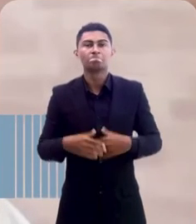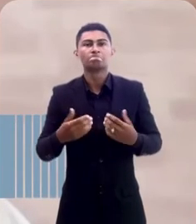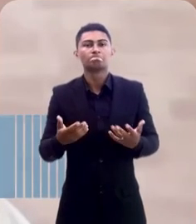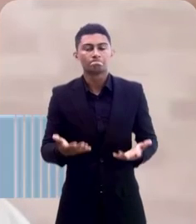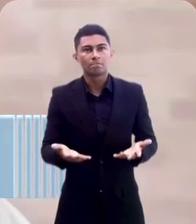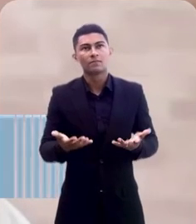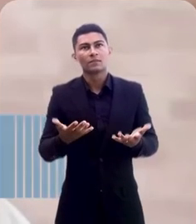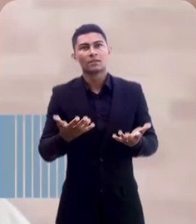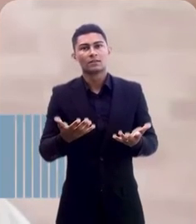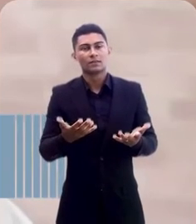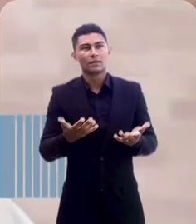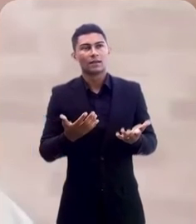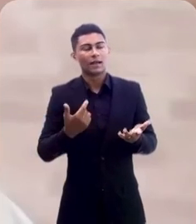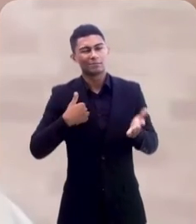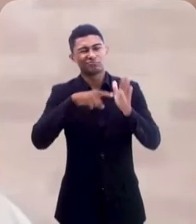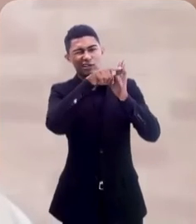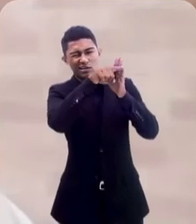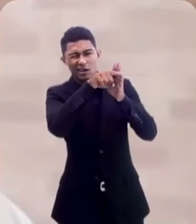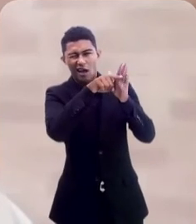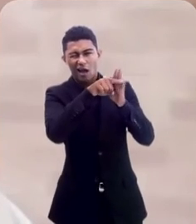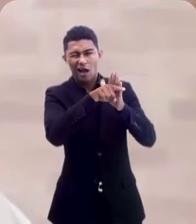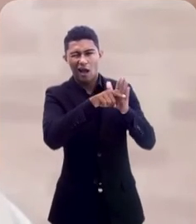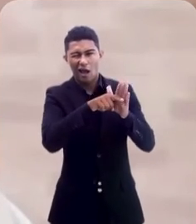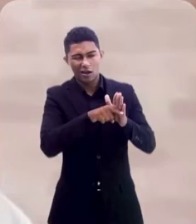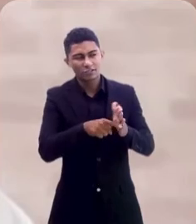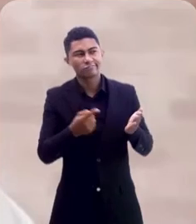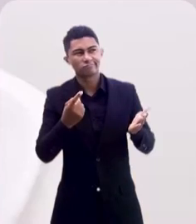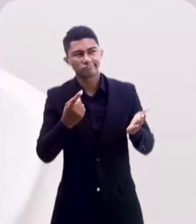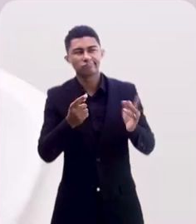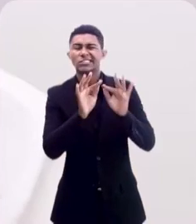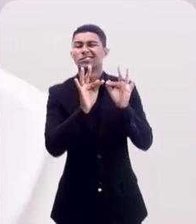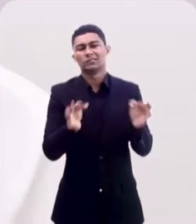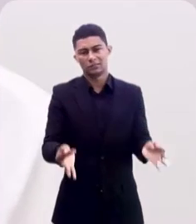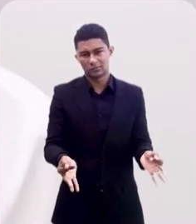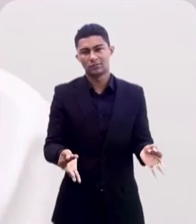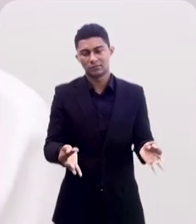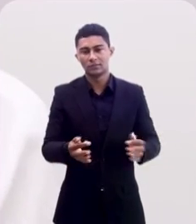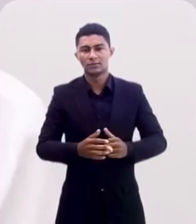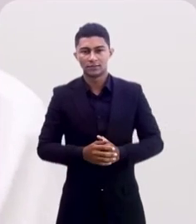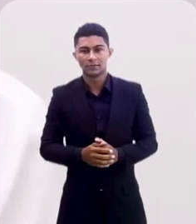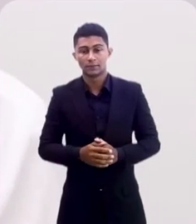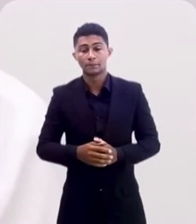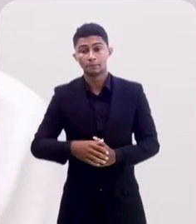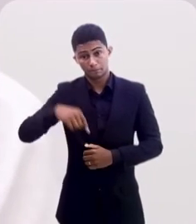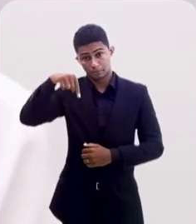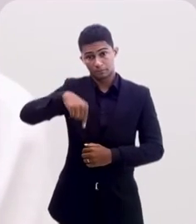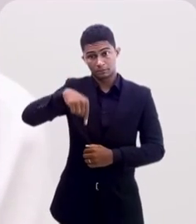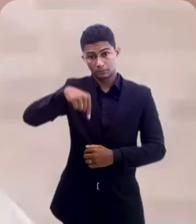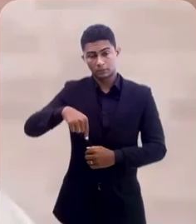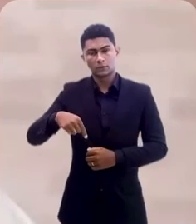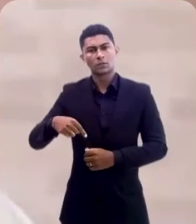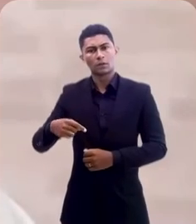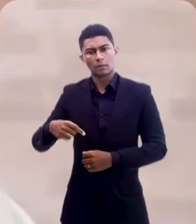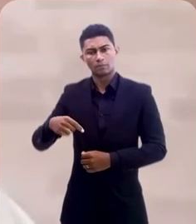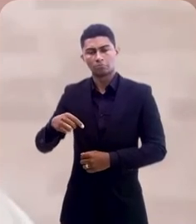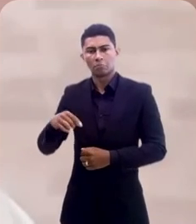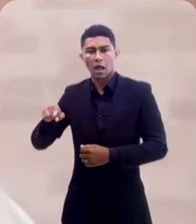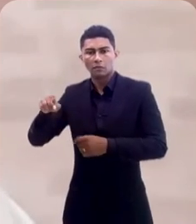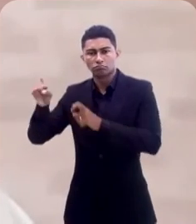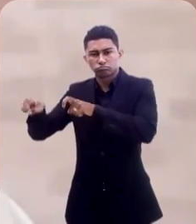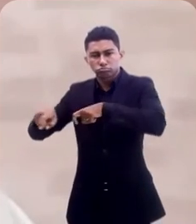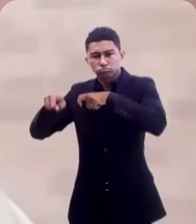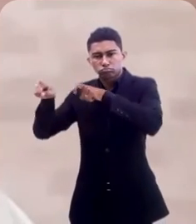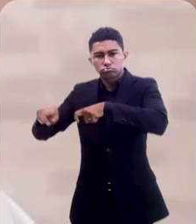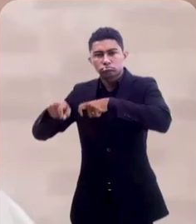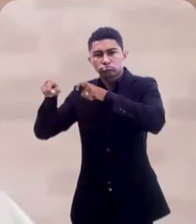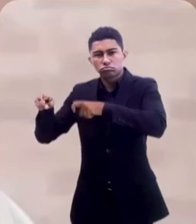uma análise a mais simples possível do que seja a nossa riqueza da